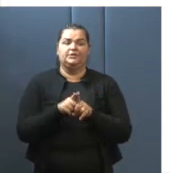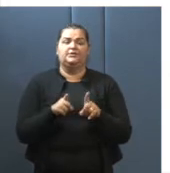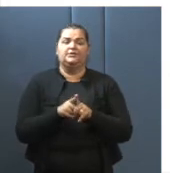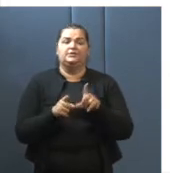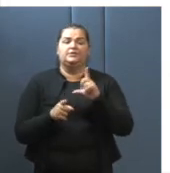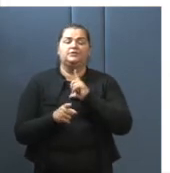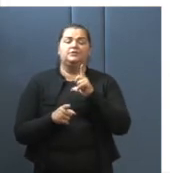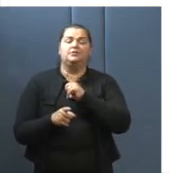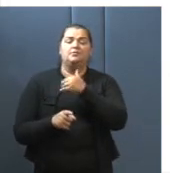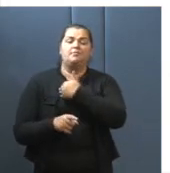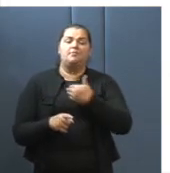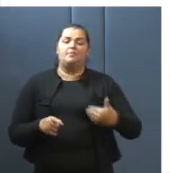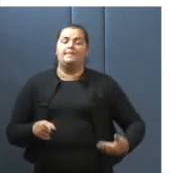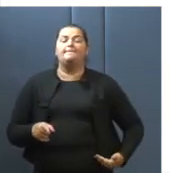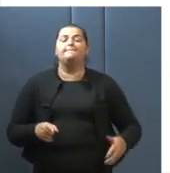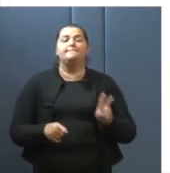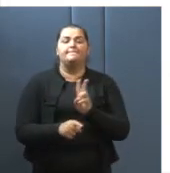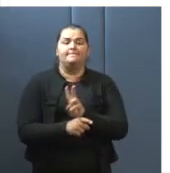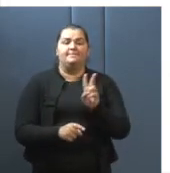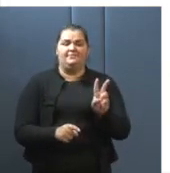recuperação privada,